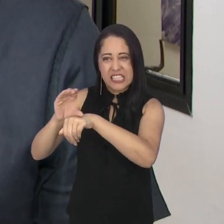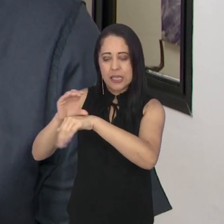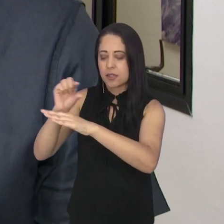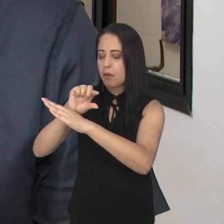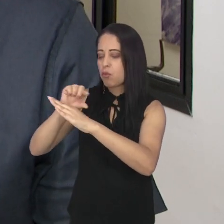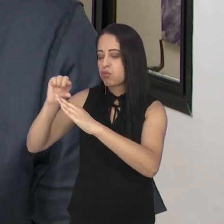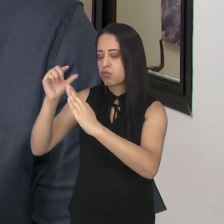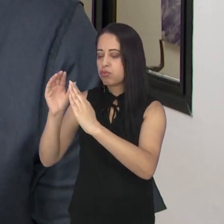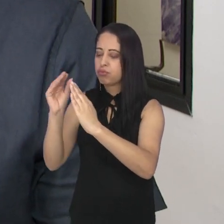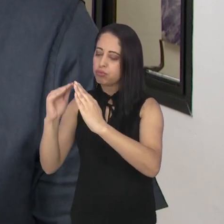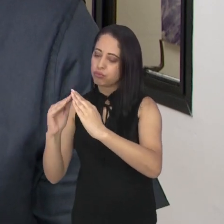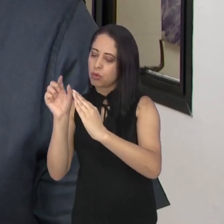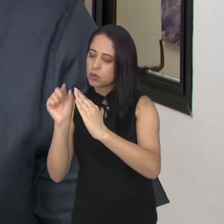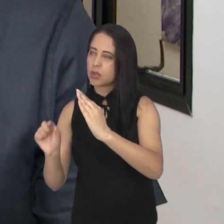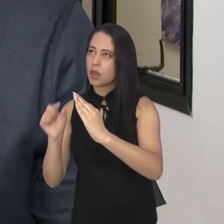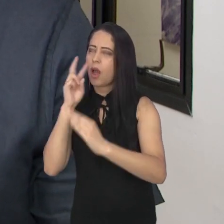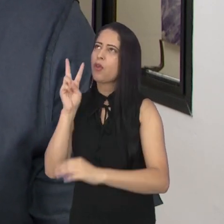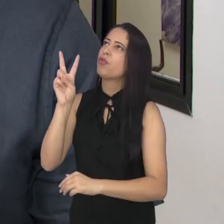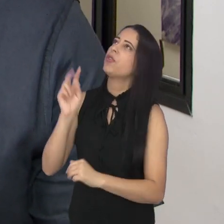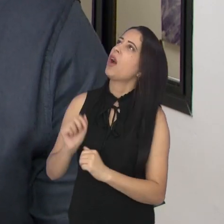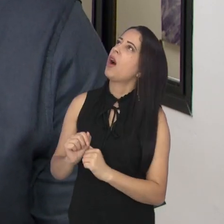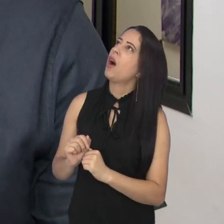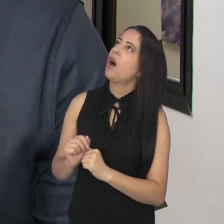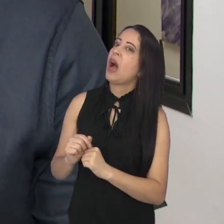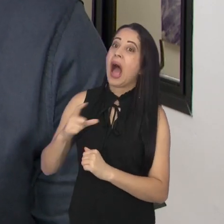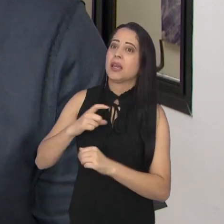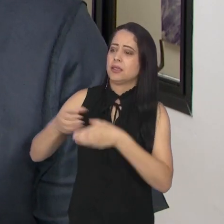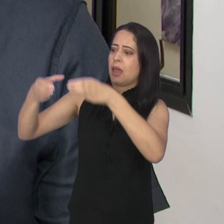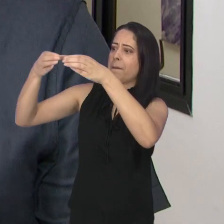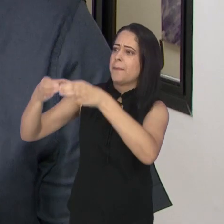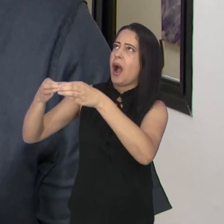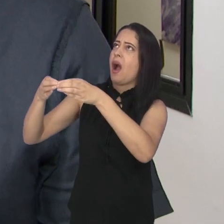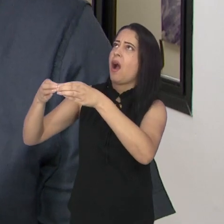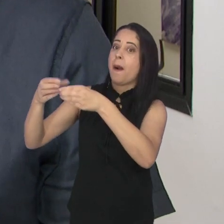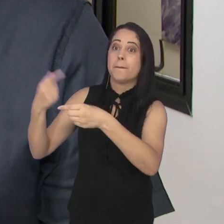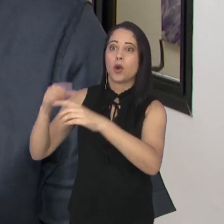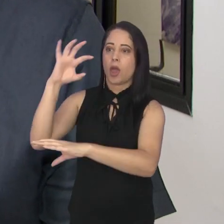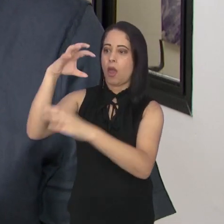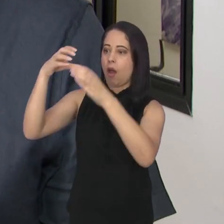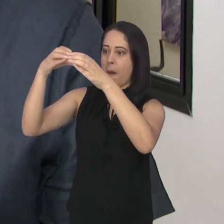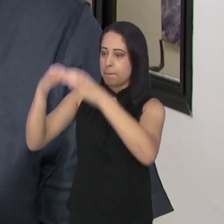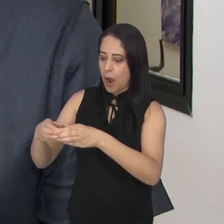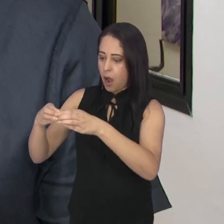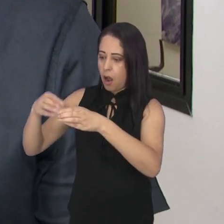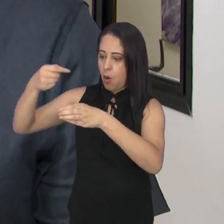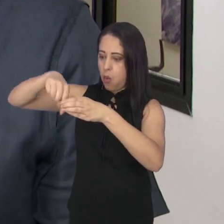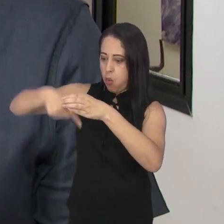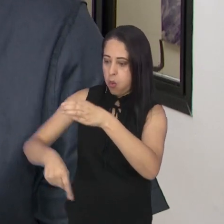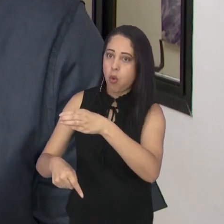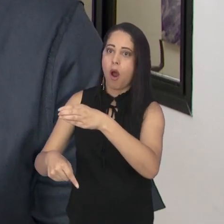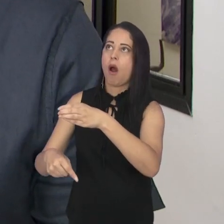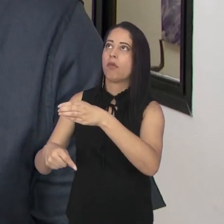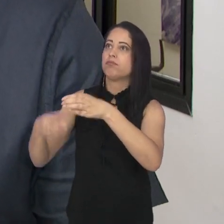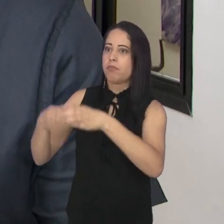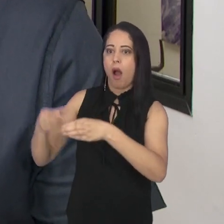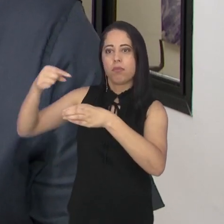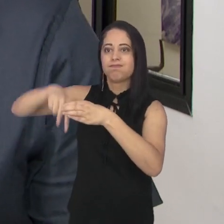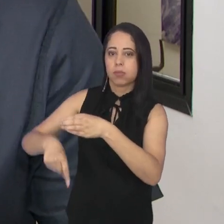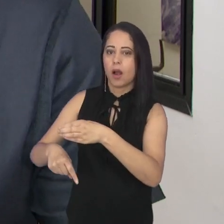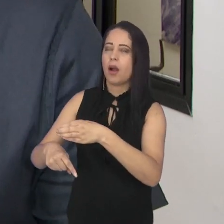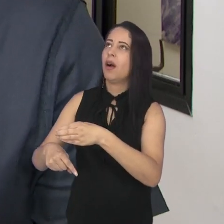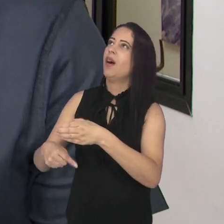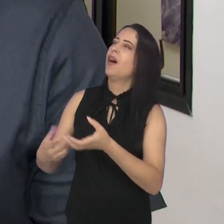bem espessa. Você olhava assim para aquela cobertura, tinha aqueles buracos que a jaca caía, atravessava